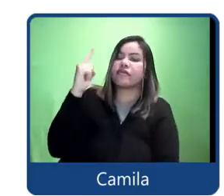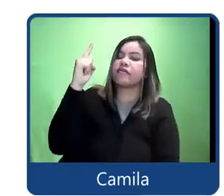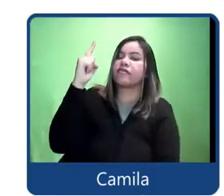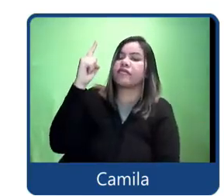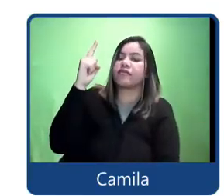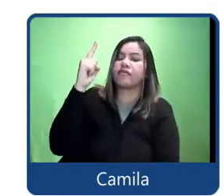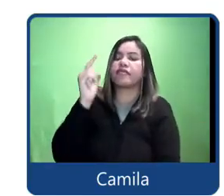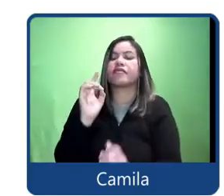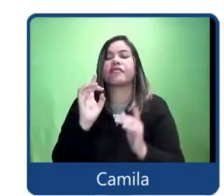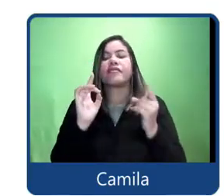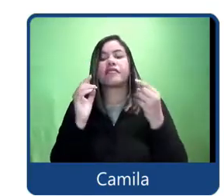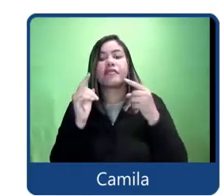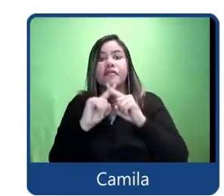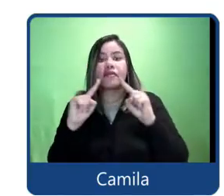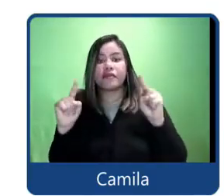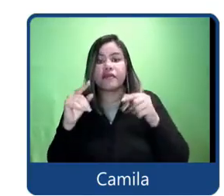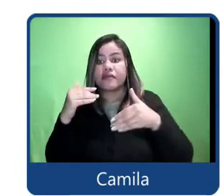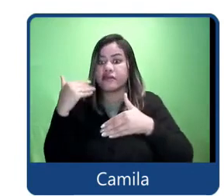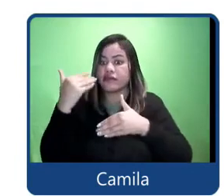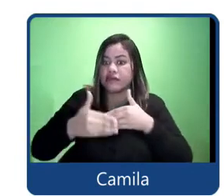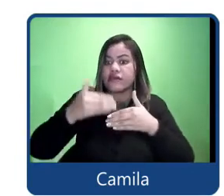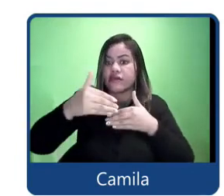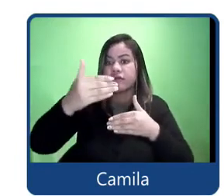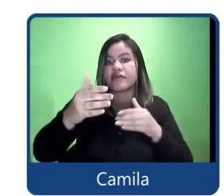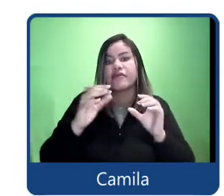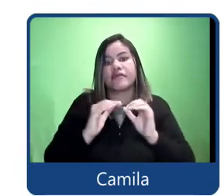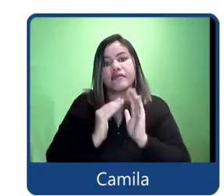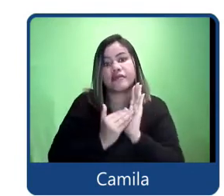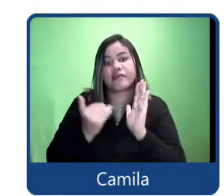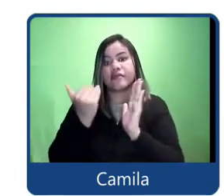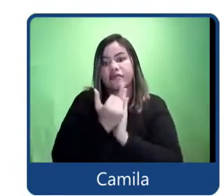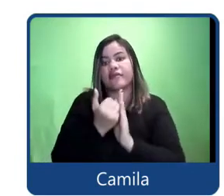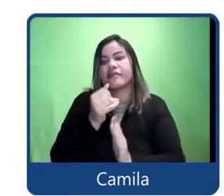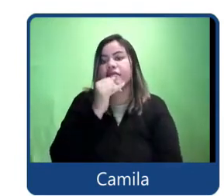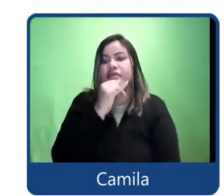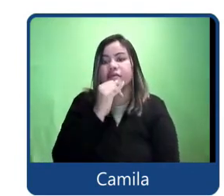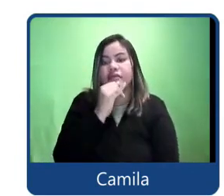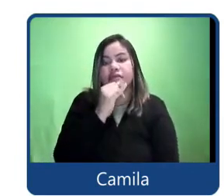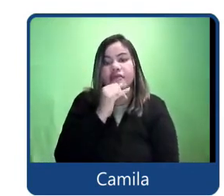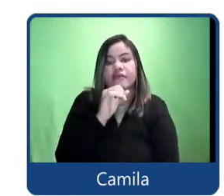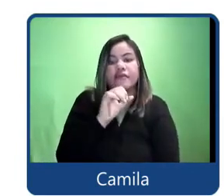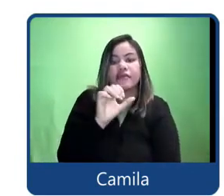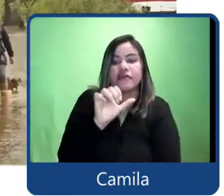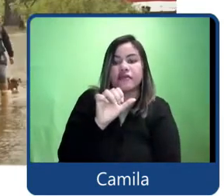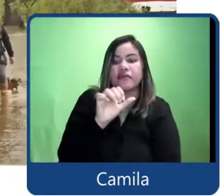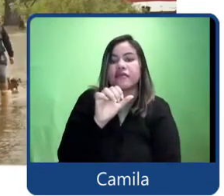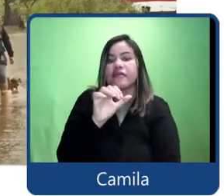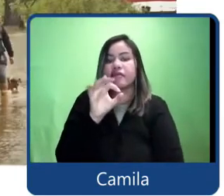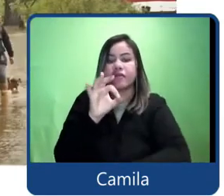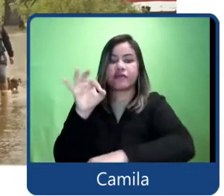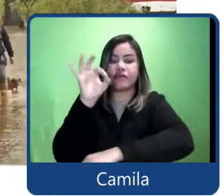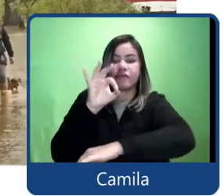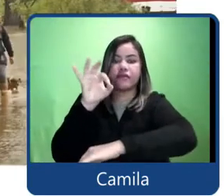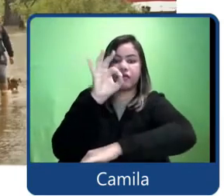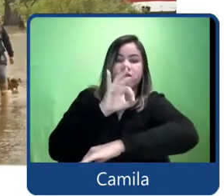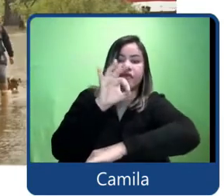mais, por exemplo, a Aedes aegypti, né, que transmite febre amarela, dengue, zika,